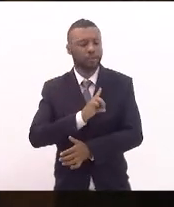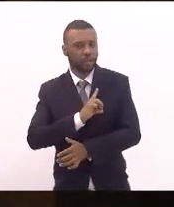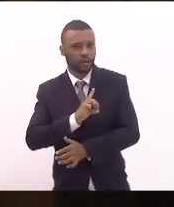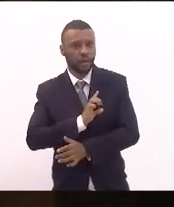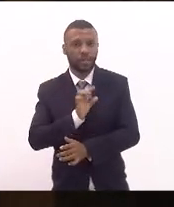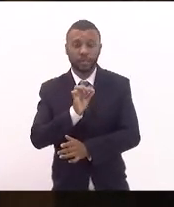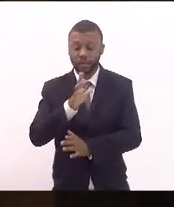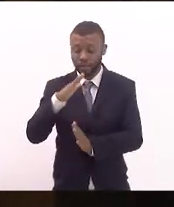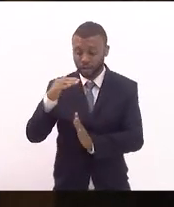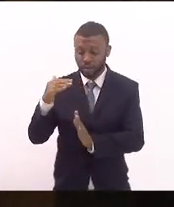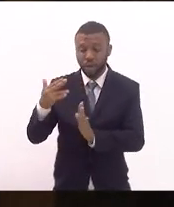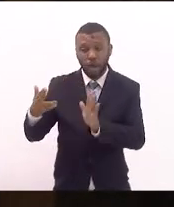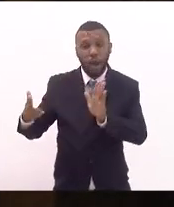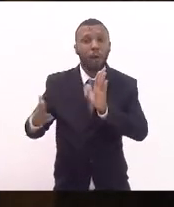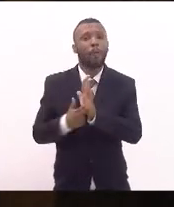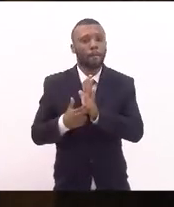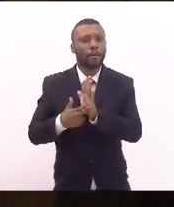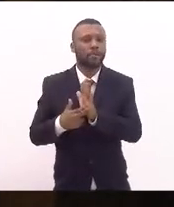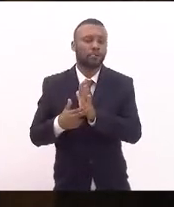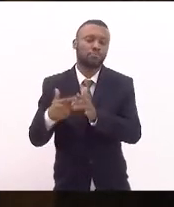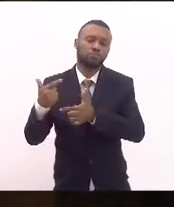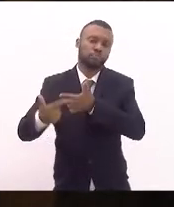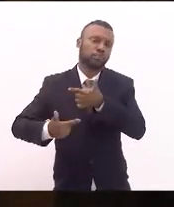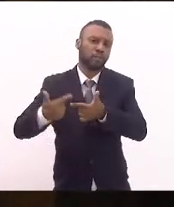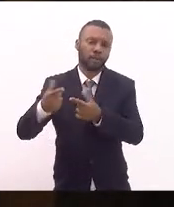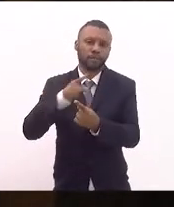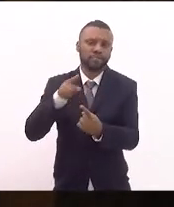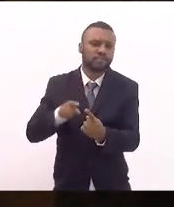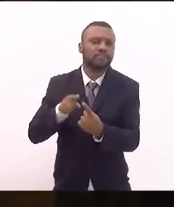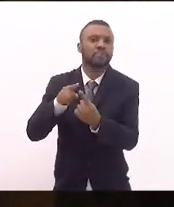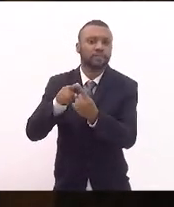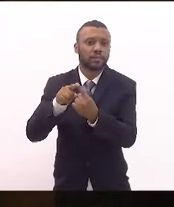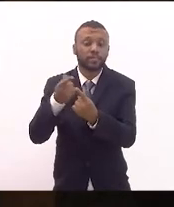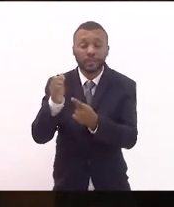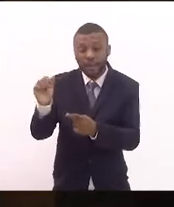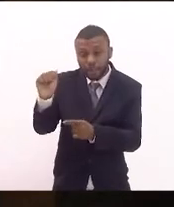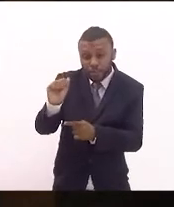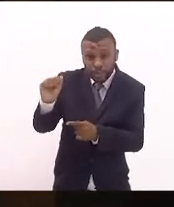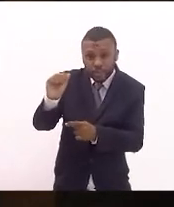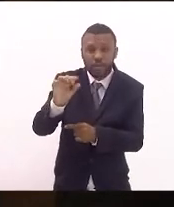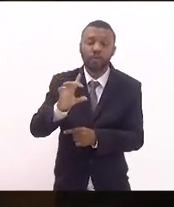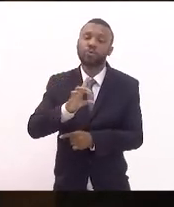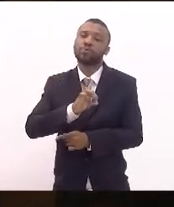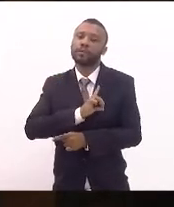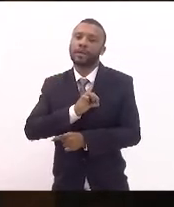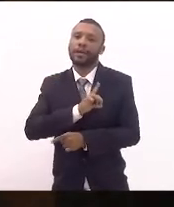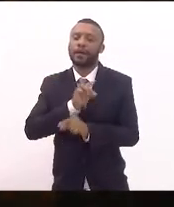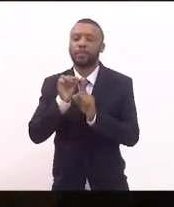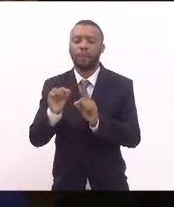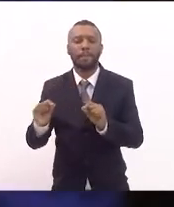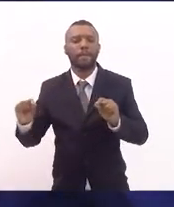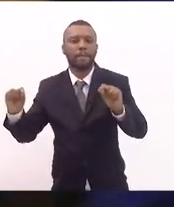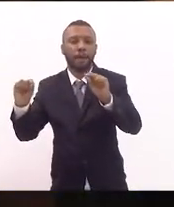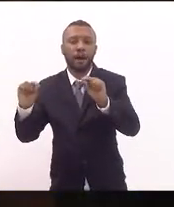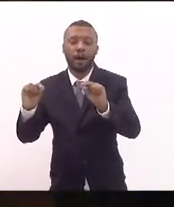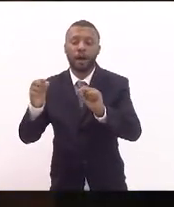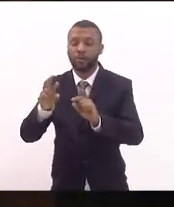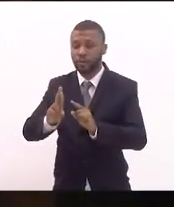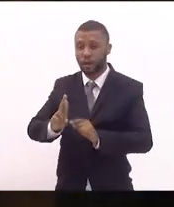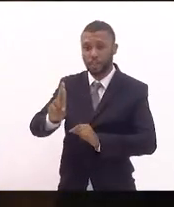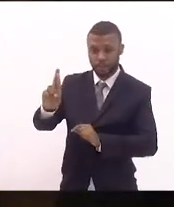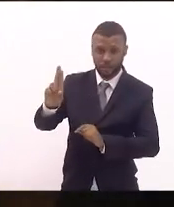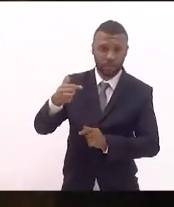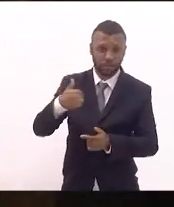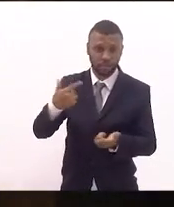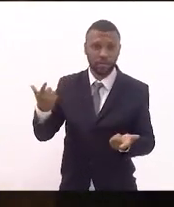missão. Mas, pela Associação dos Delegados, e é por ela que eu falo aqui hoje, eu não posso deixar de dizer